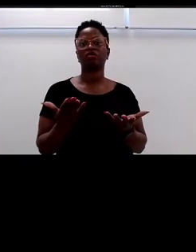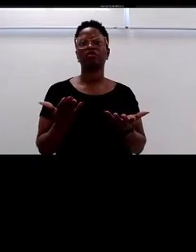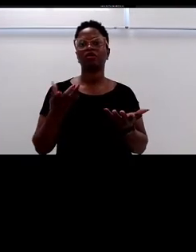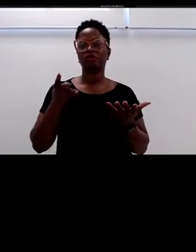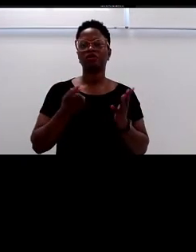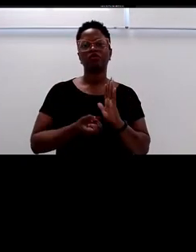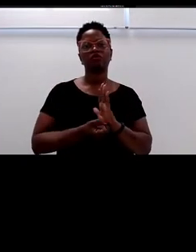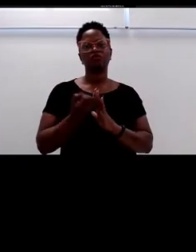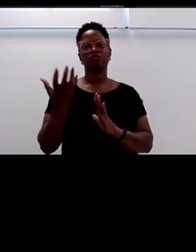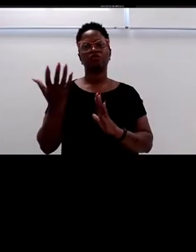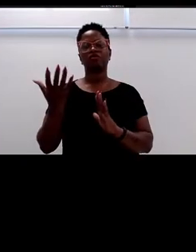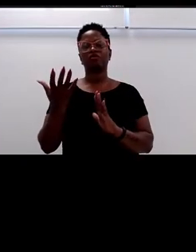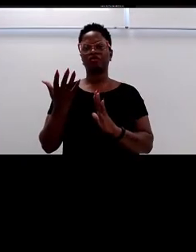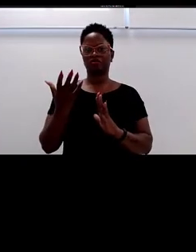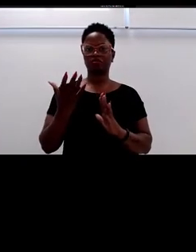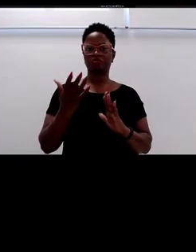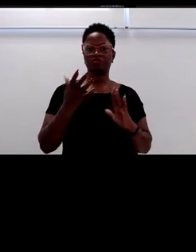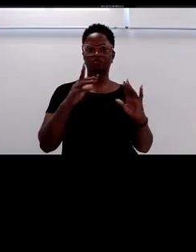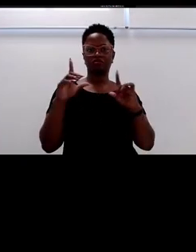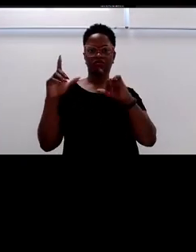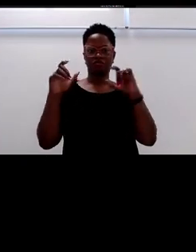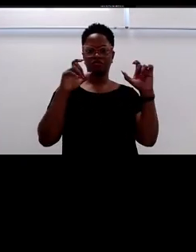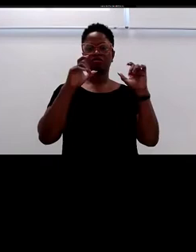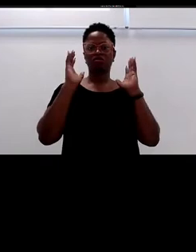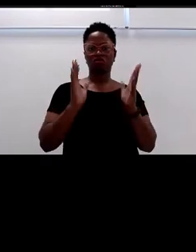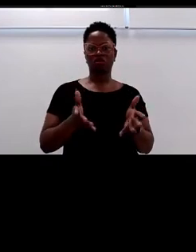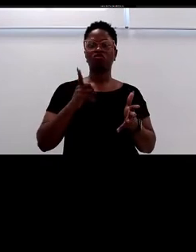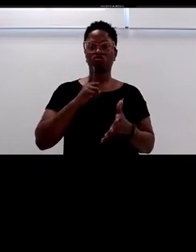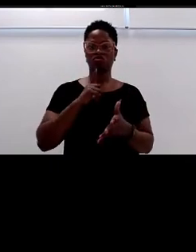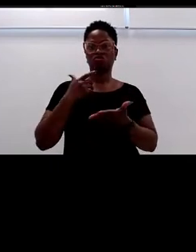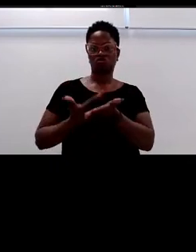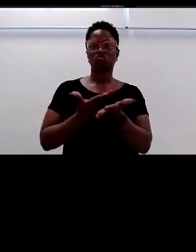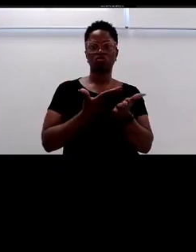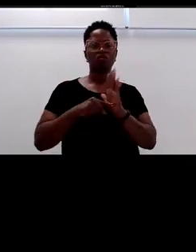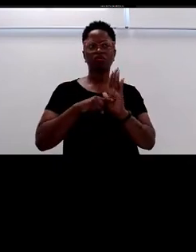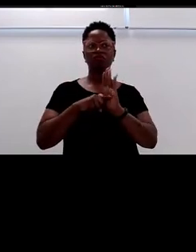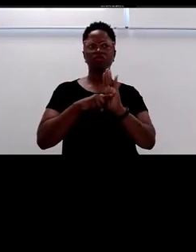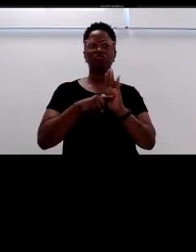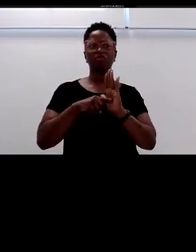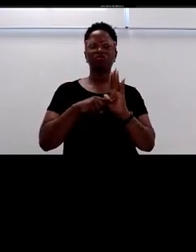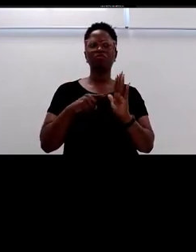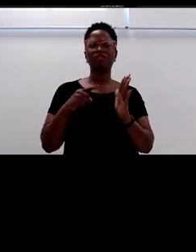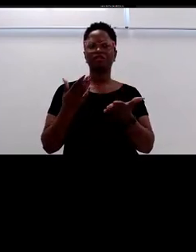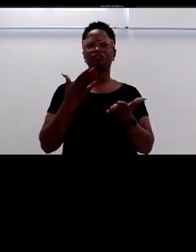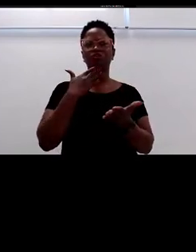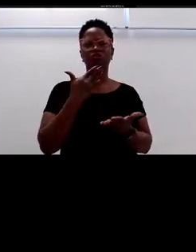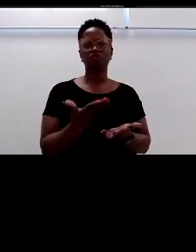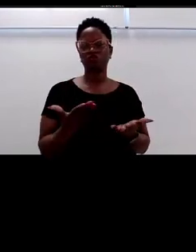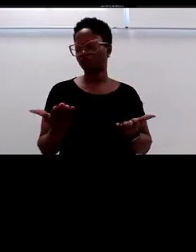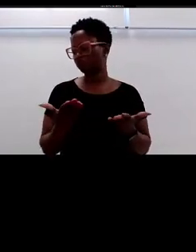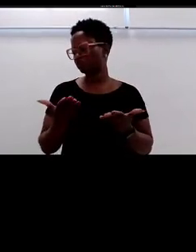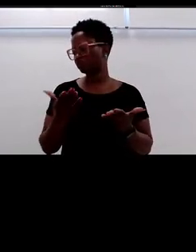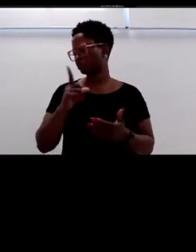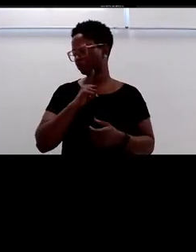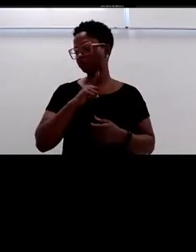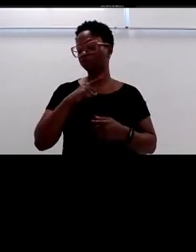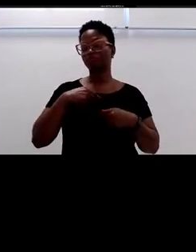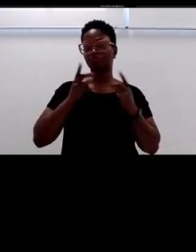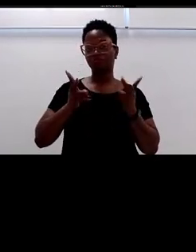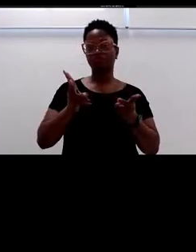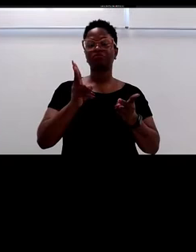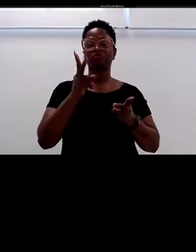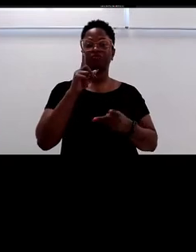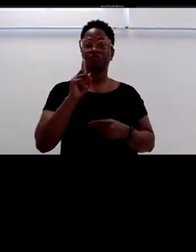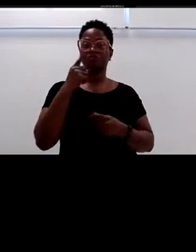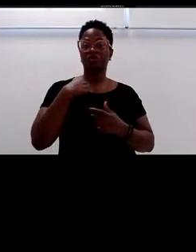Como eu já tinha feito vários estudos desde o início, eu acreditei. Eu acredito sempre muito nos meus primeiros